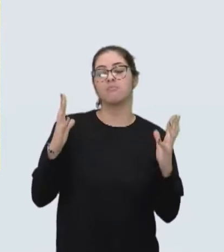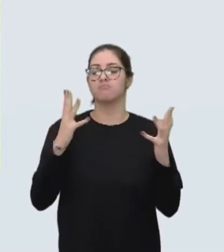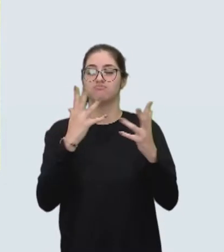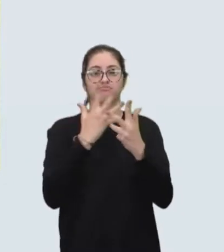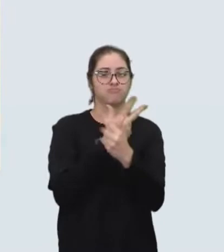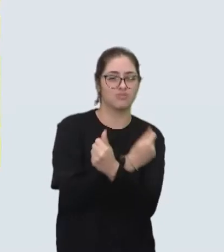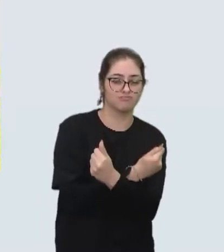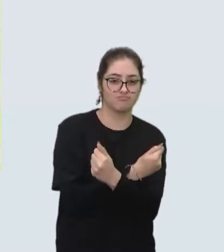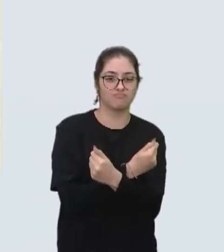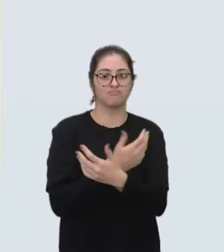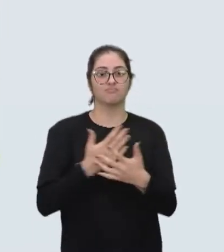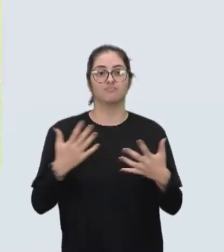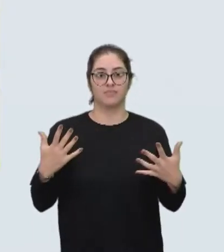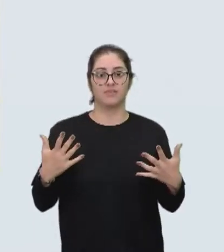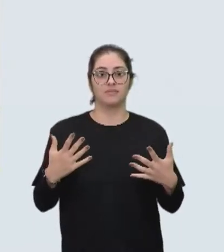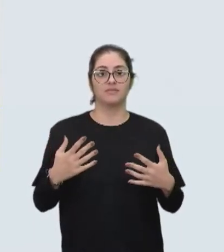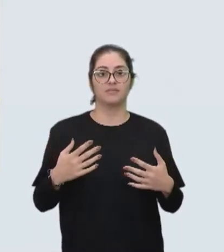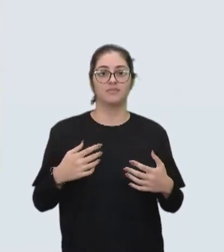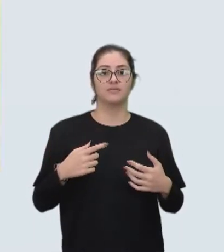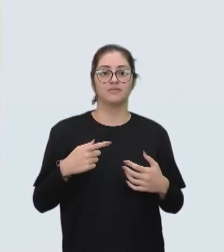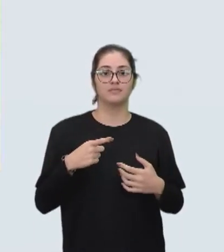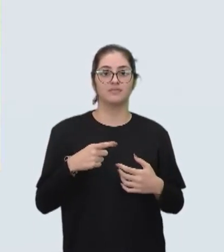maravilhoso. Vamos juntos?